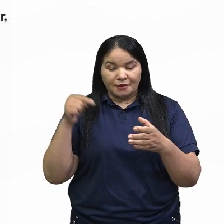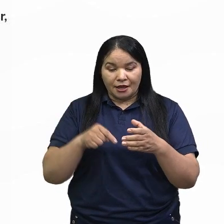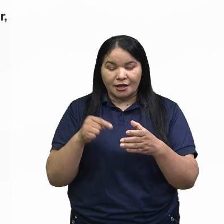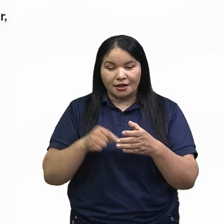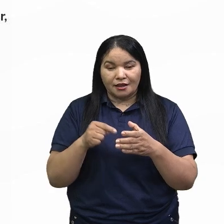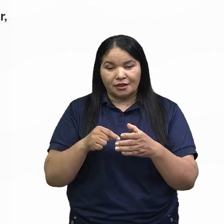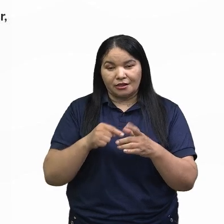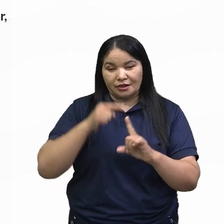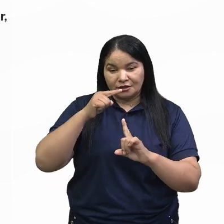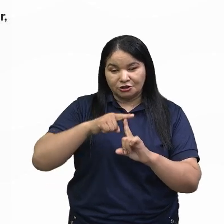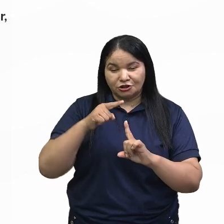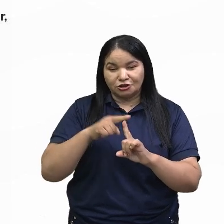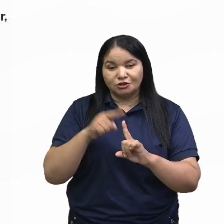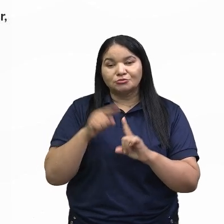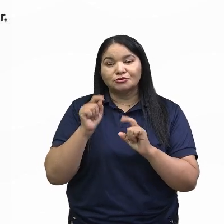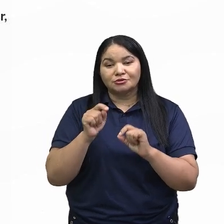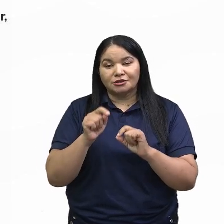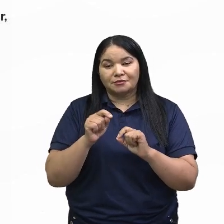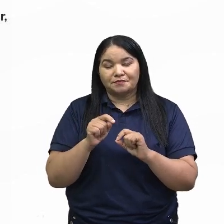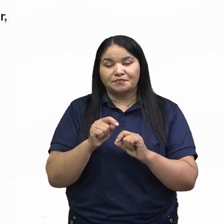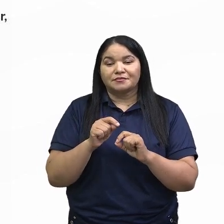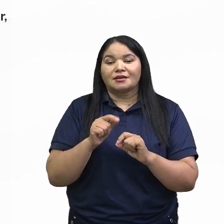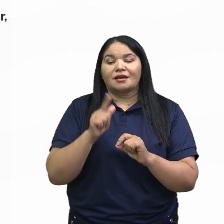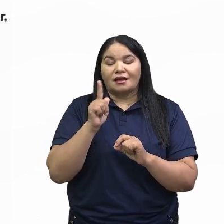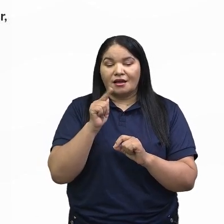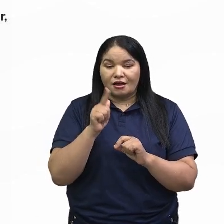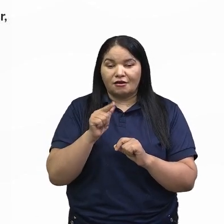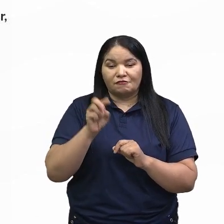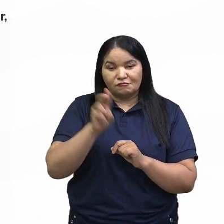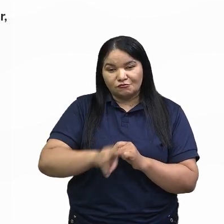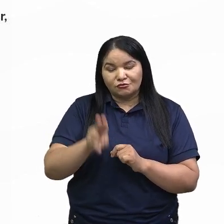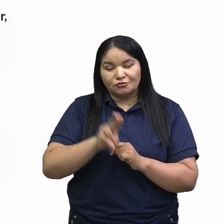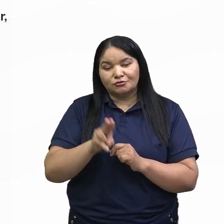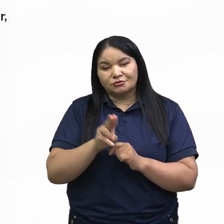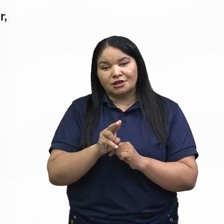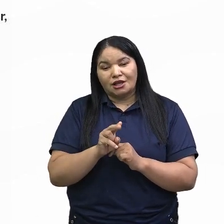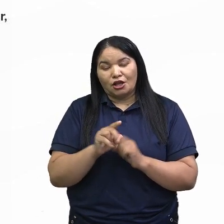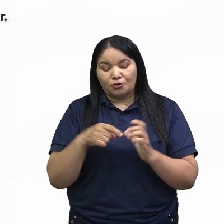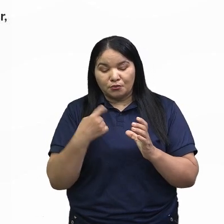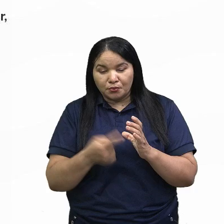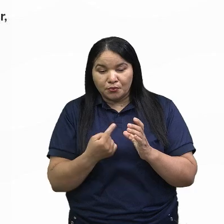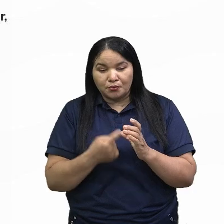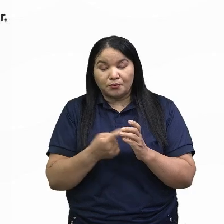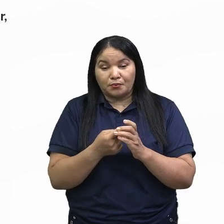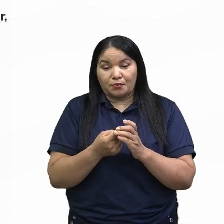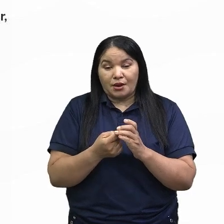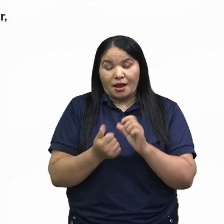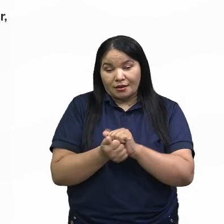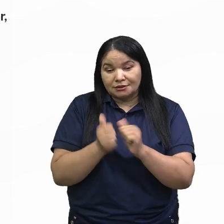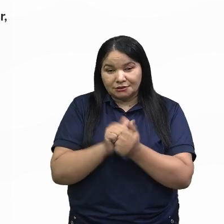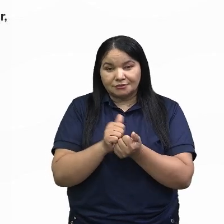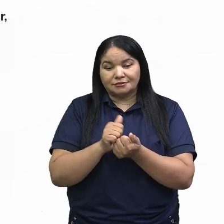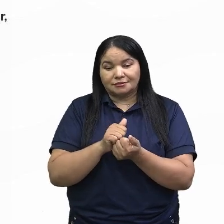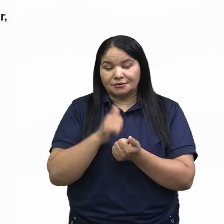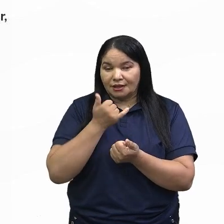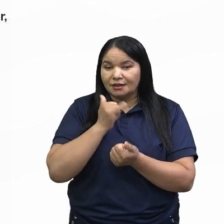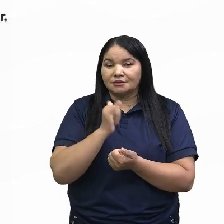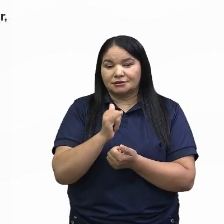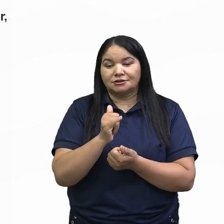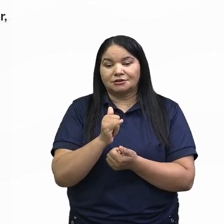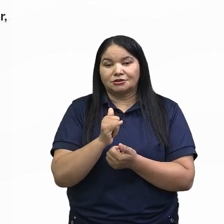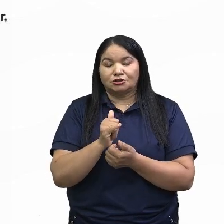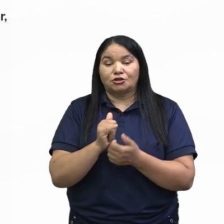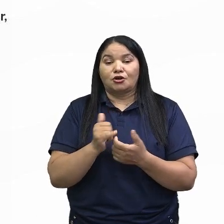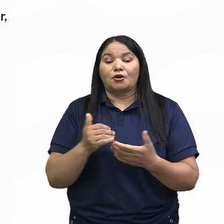fonte vem do aproveitamento da água dos rios. Nas usinas hidrelétricas,